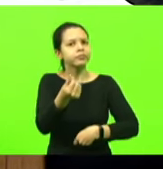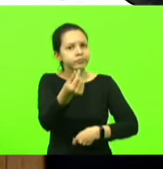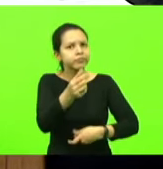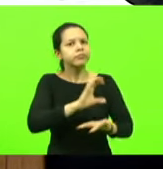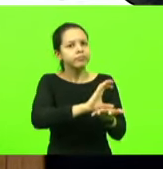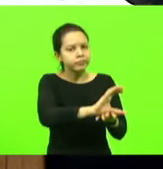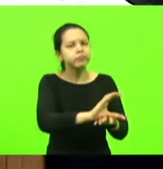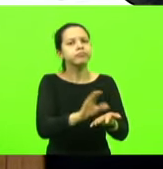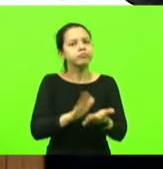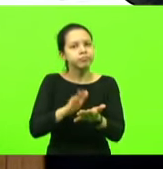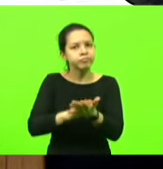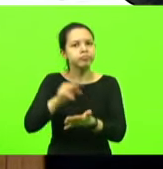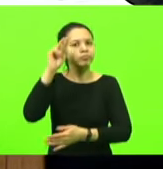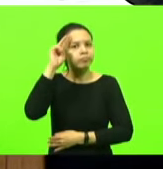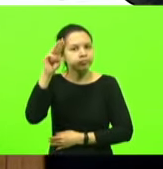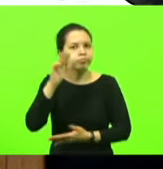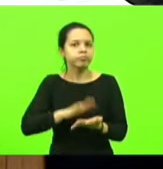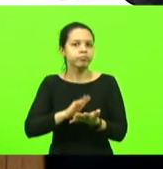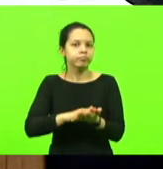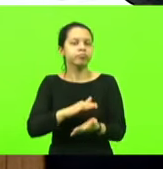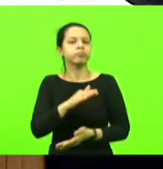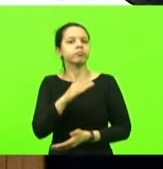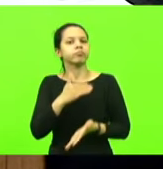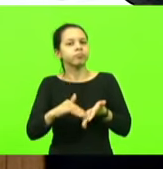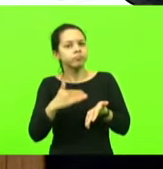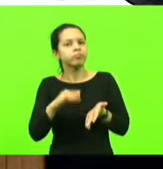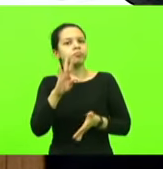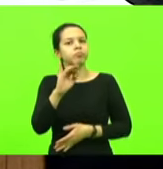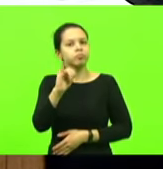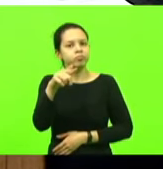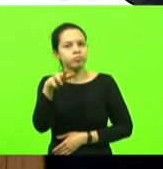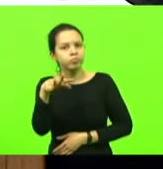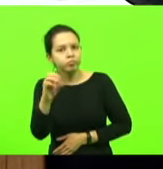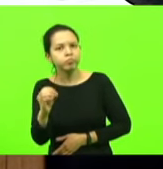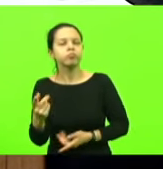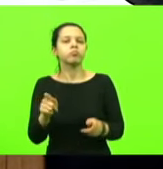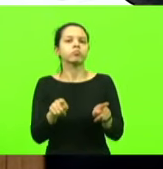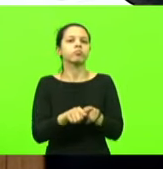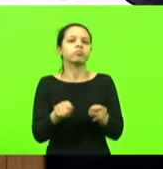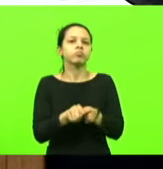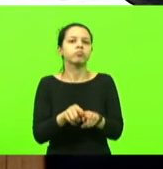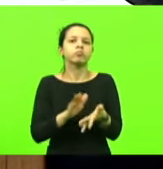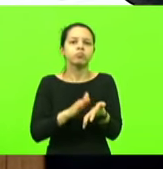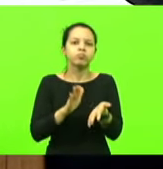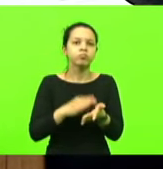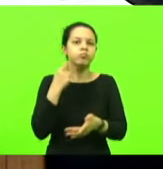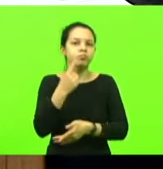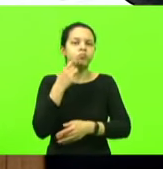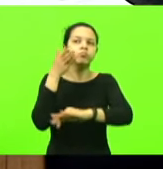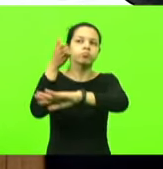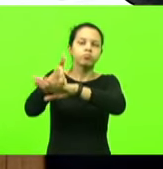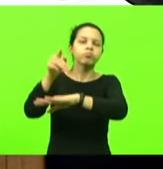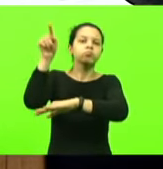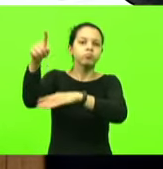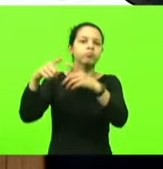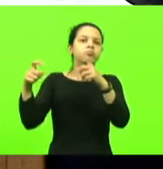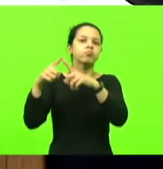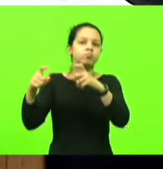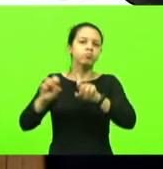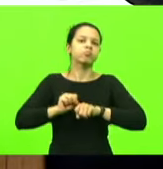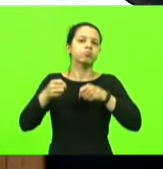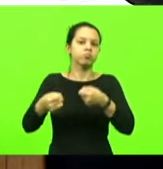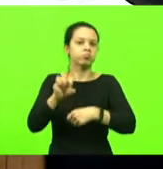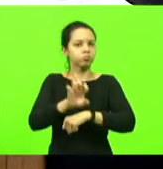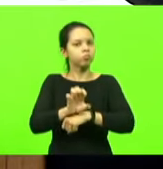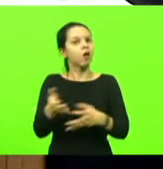Moisés, parabéns ao secretário Tiago Vieira, parabéns aos deputados que estiveram lá no Senado defendendo o nosso Estado. E agora, sim,